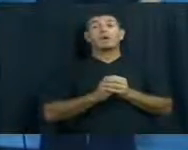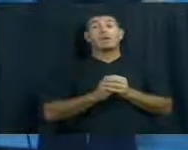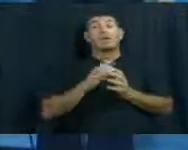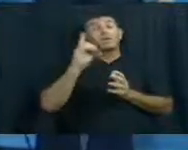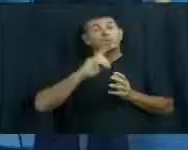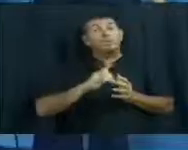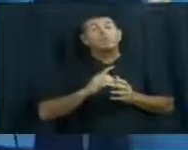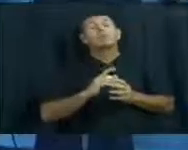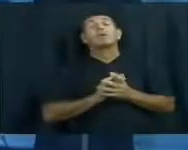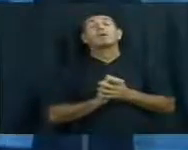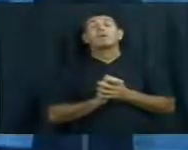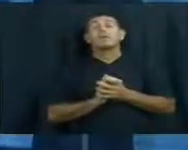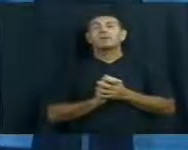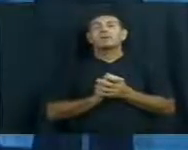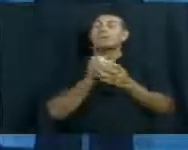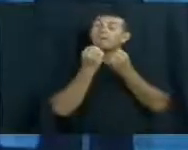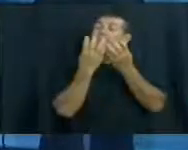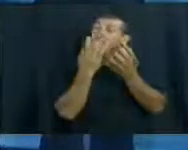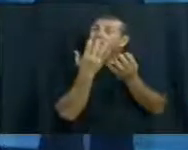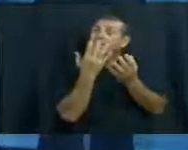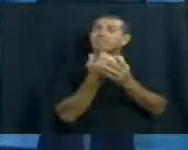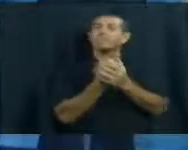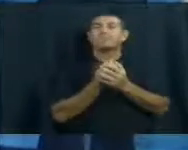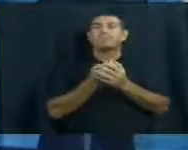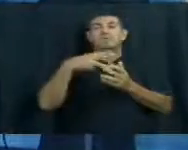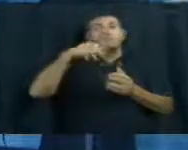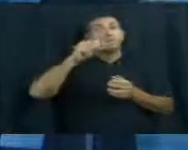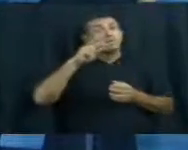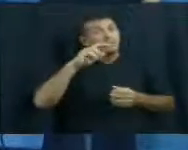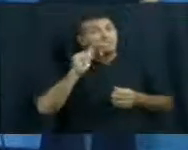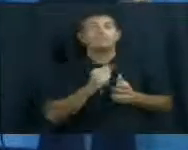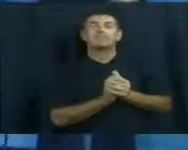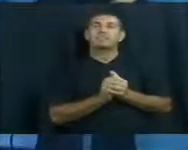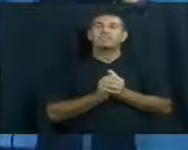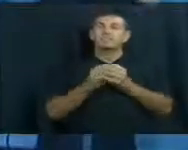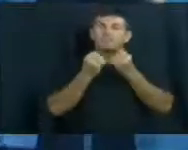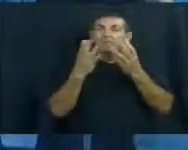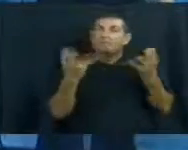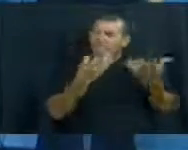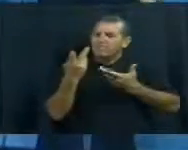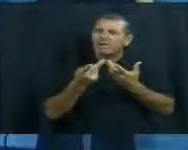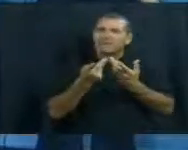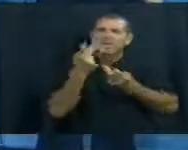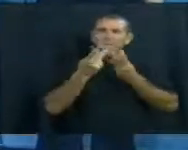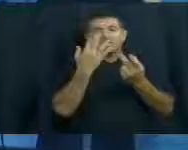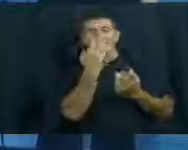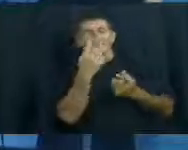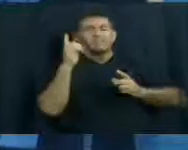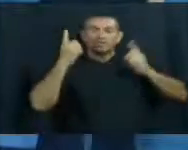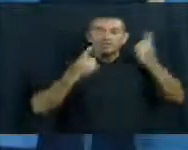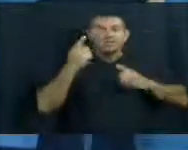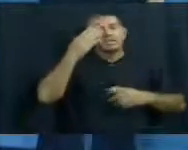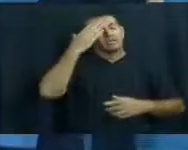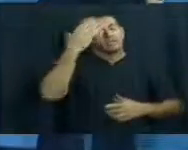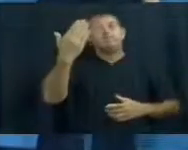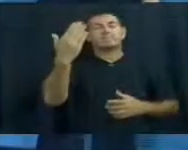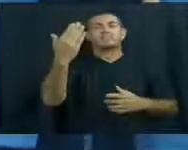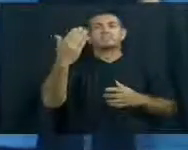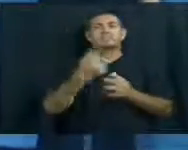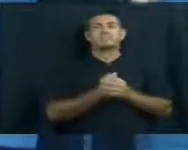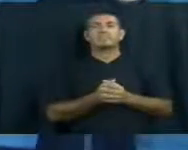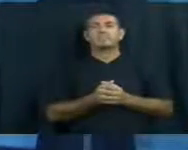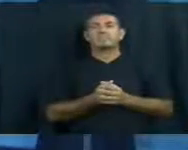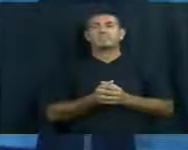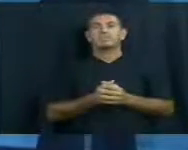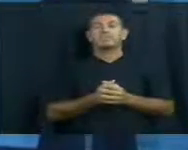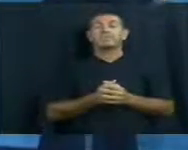E, amigo, é um prazer estar com você. Maravilha! Fala um pouquinho sobre o Carnaval aí pra gente. Abriu, né? Agradecendo mais uma vez a esse